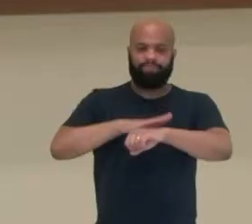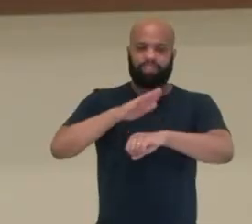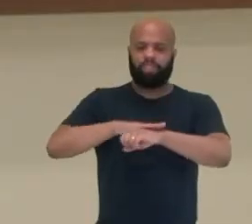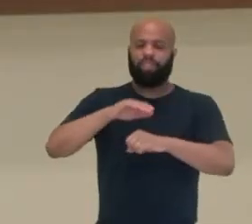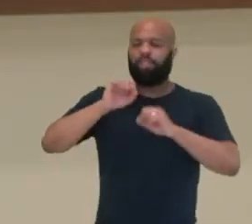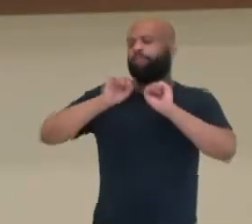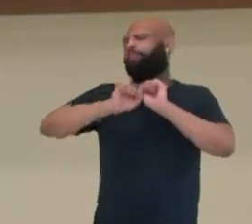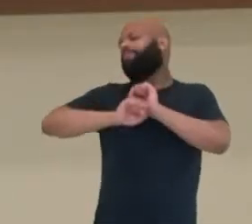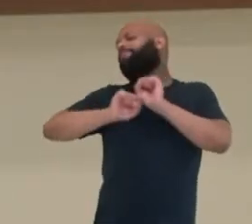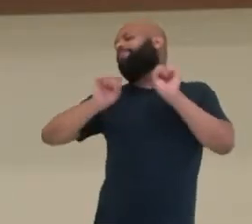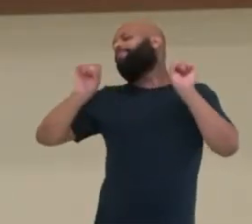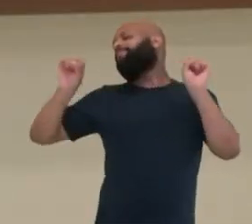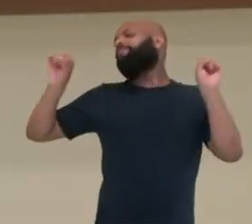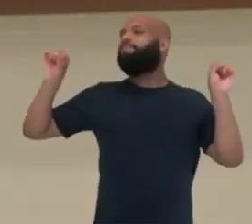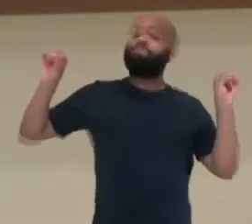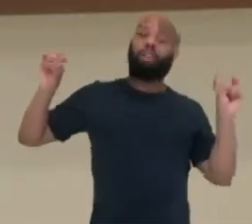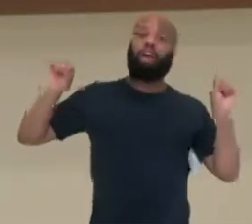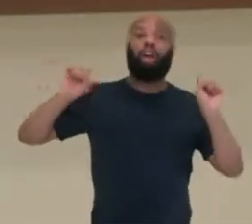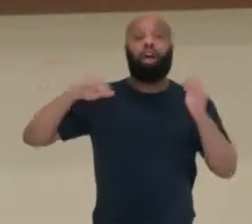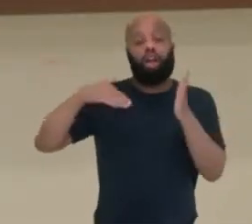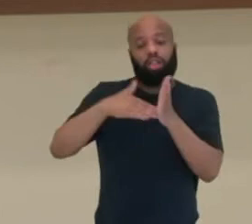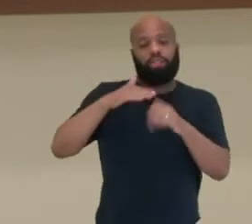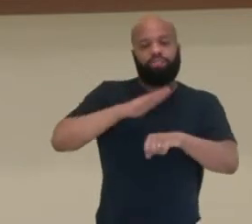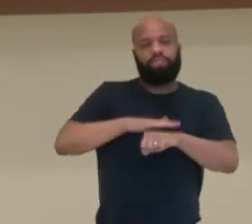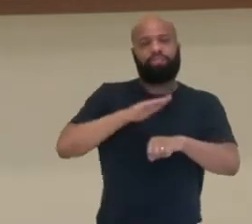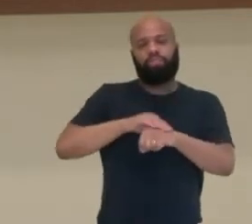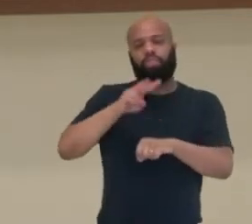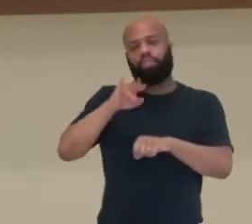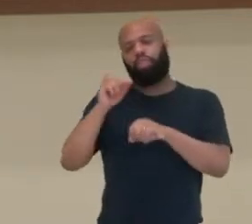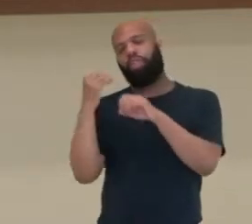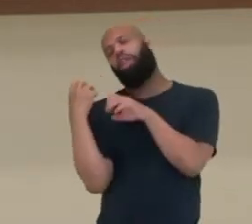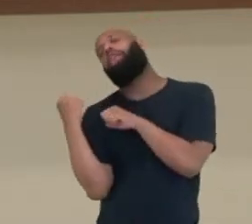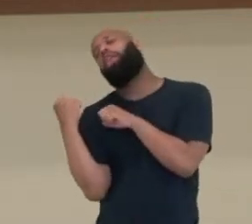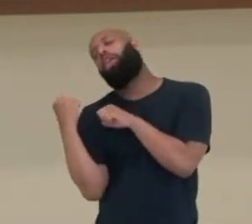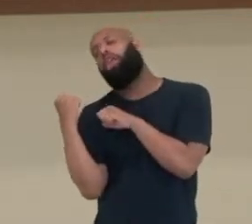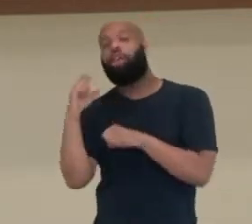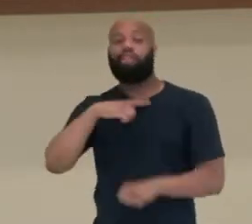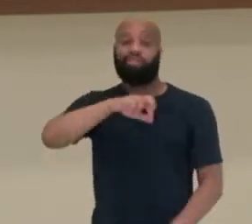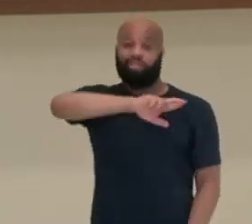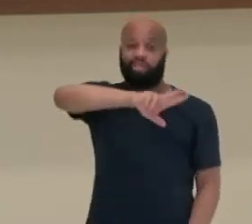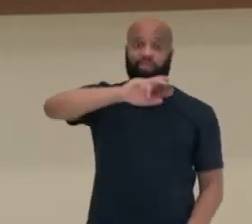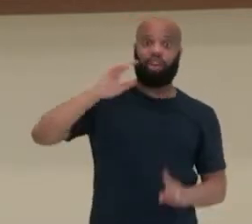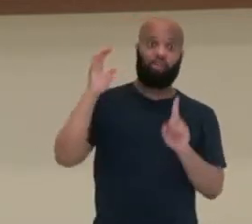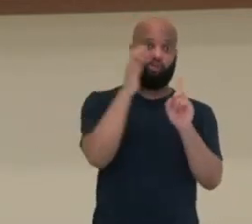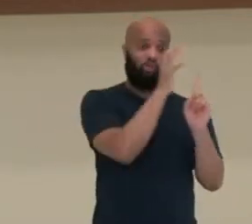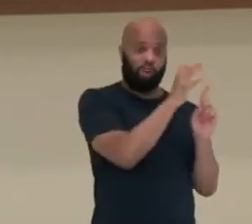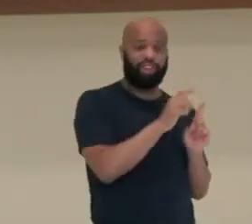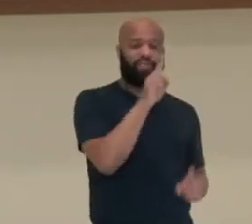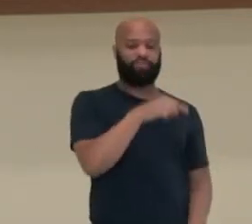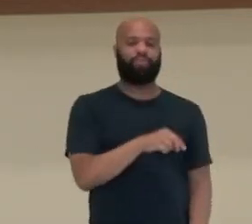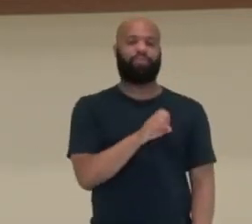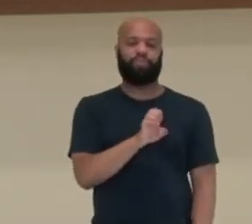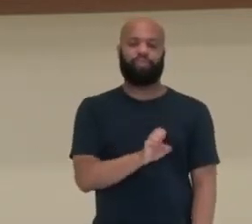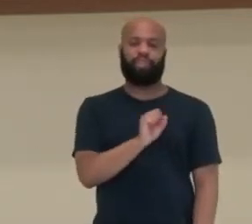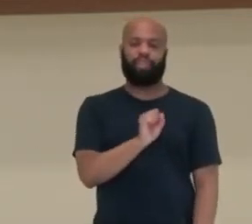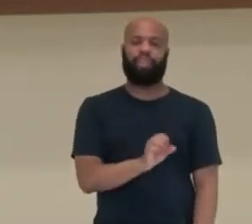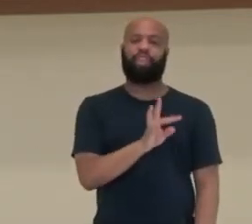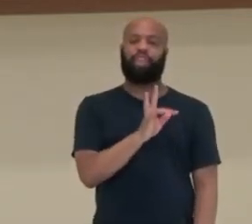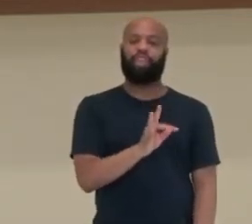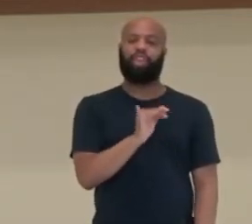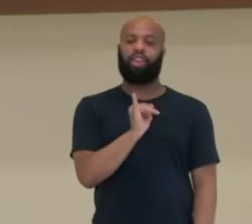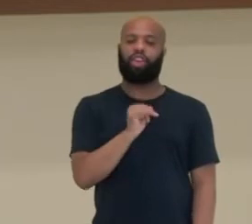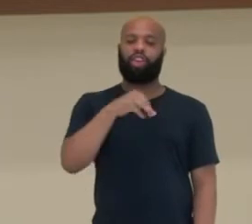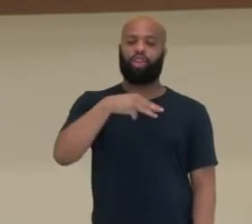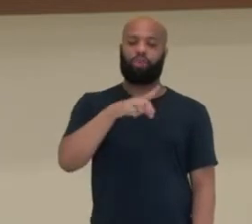o momento que nós dormimos, nós somos bombardeados por estímulos. Você acordou,